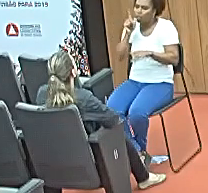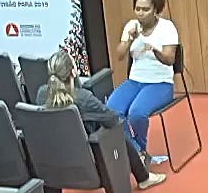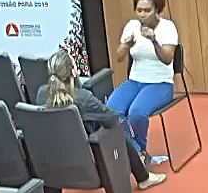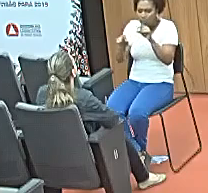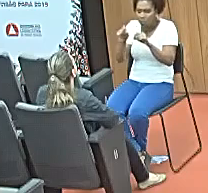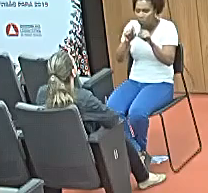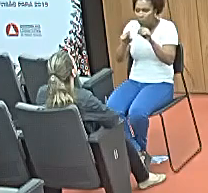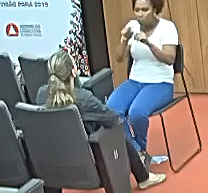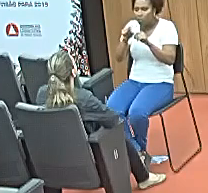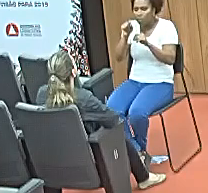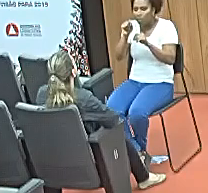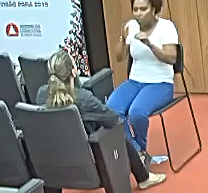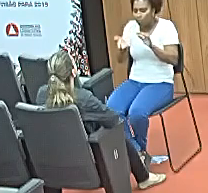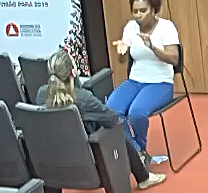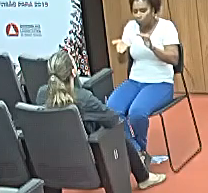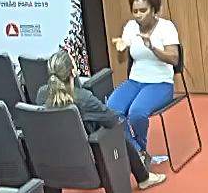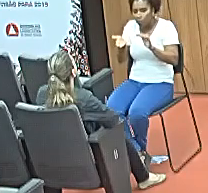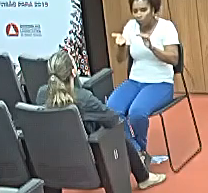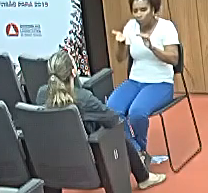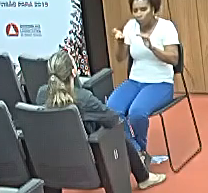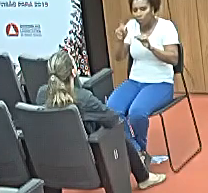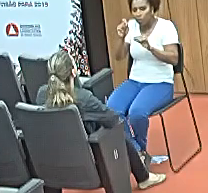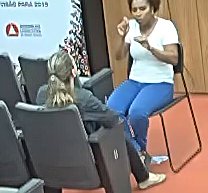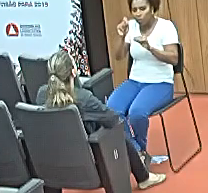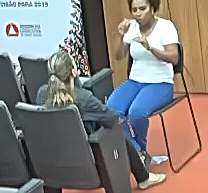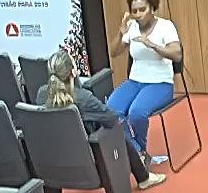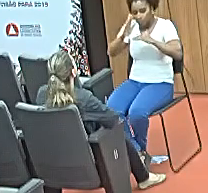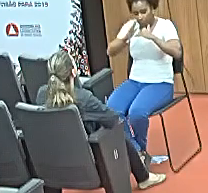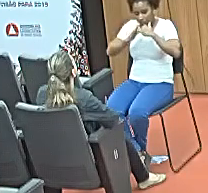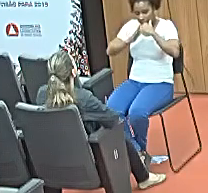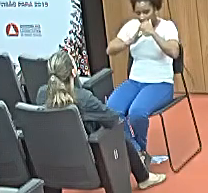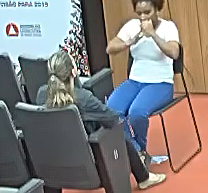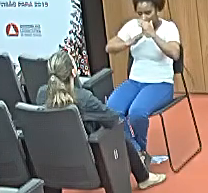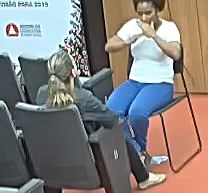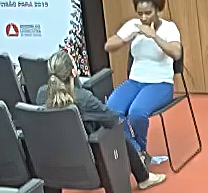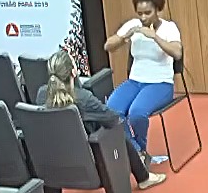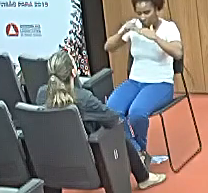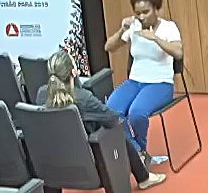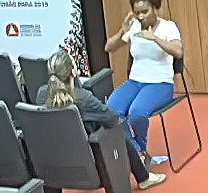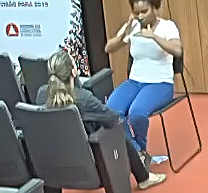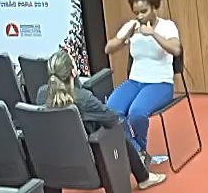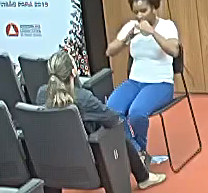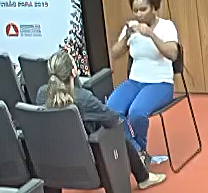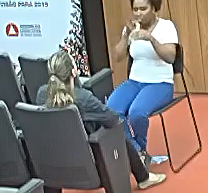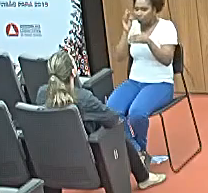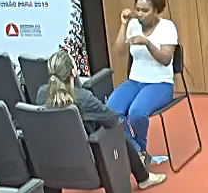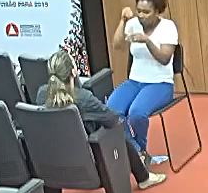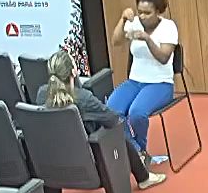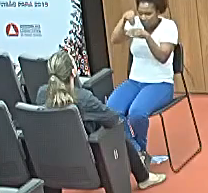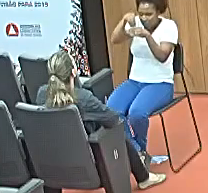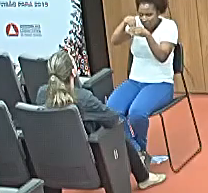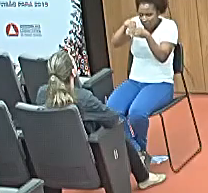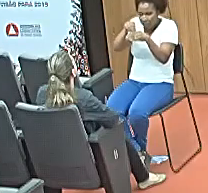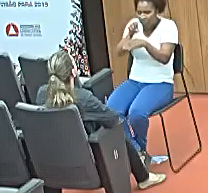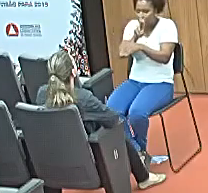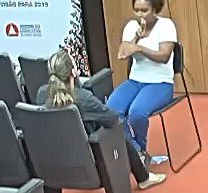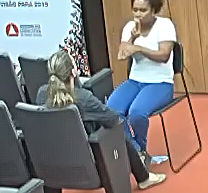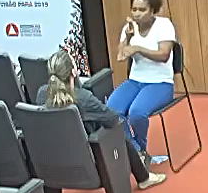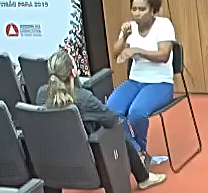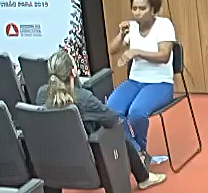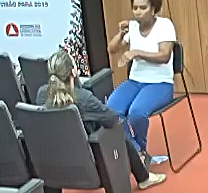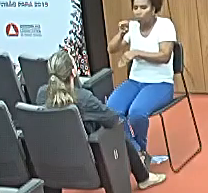do eixo profissionalização também dentro do sinase uma problema dos eixos dos sinais